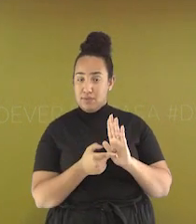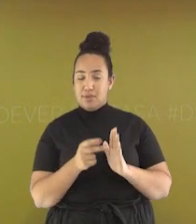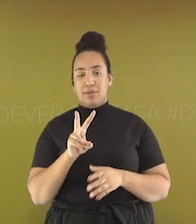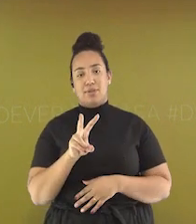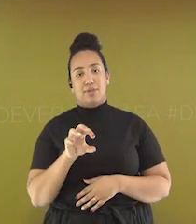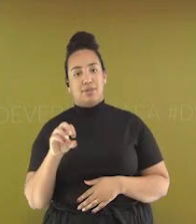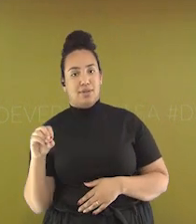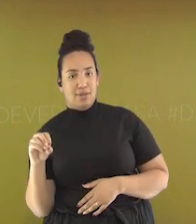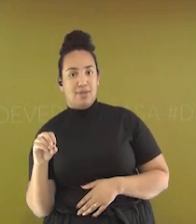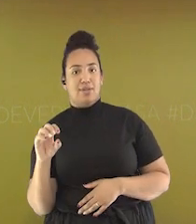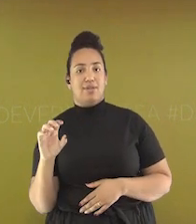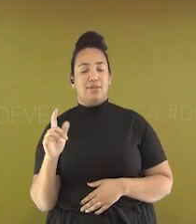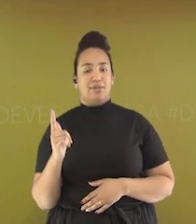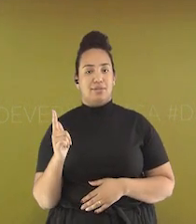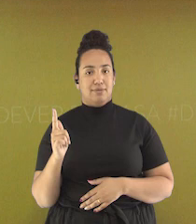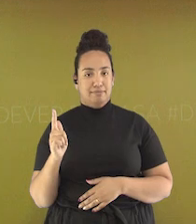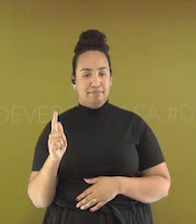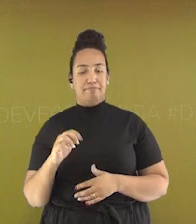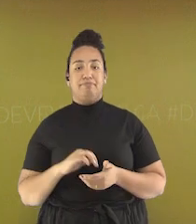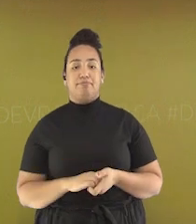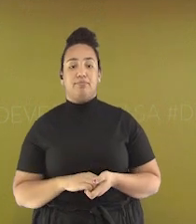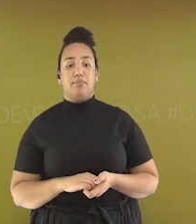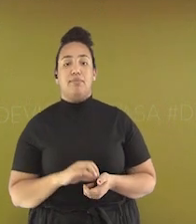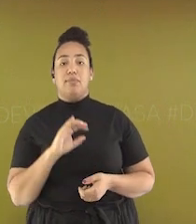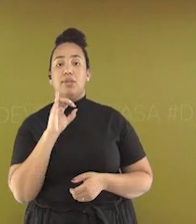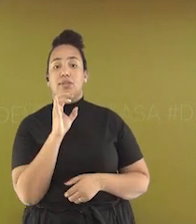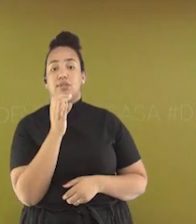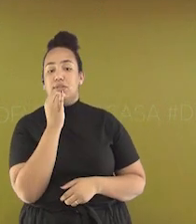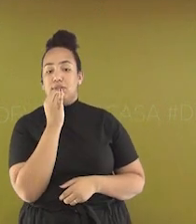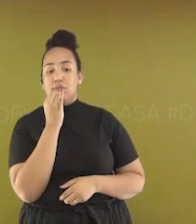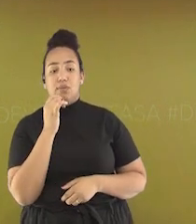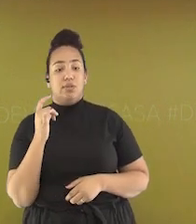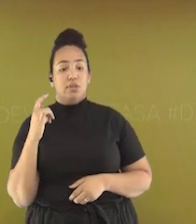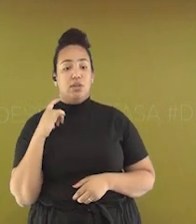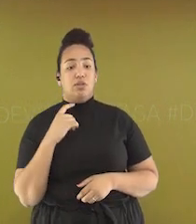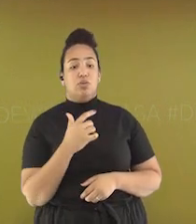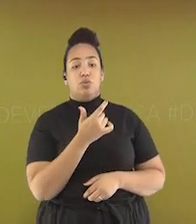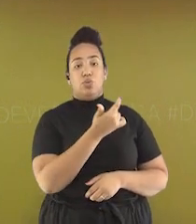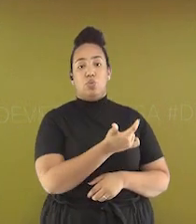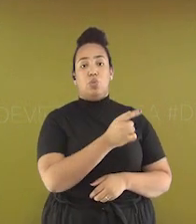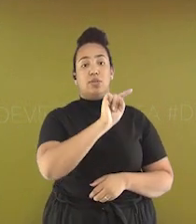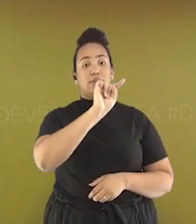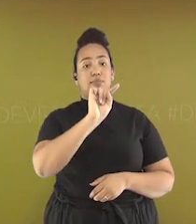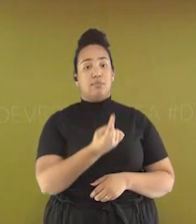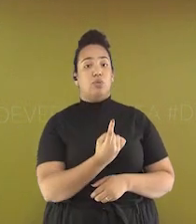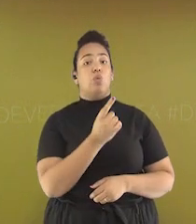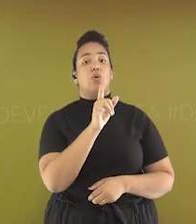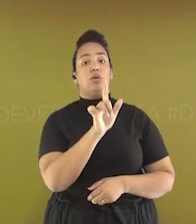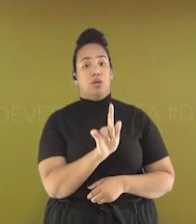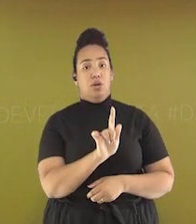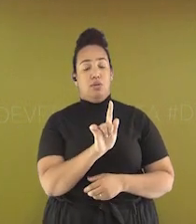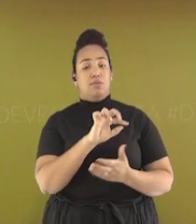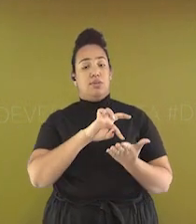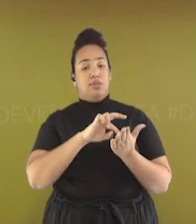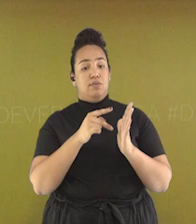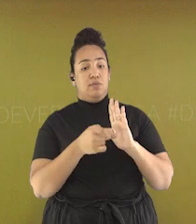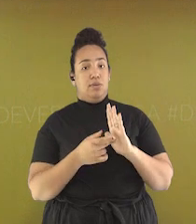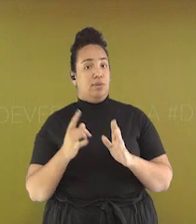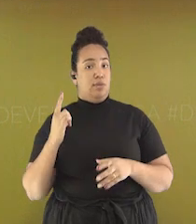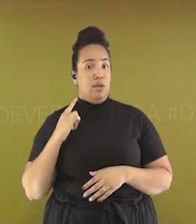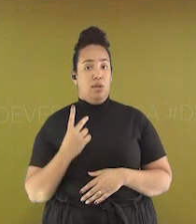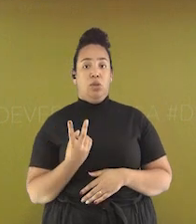gramas. Se falarmos que o produto tem 2000 gramas, estamos dizendo que o produto